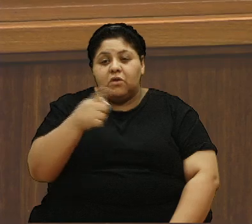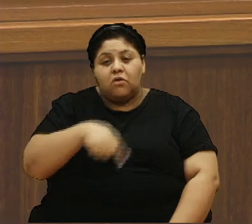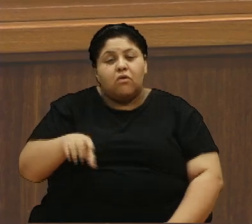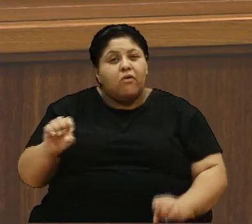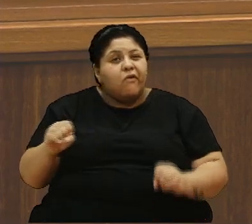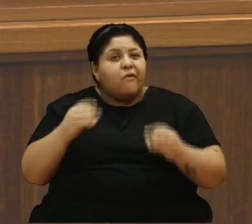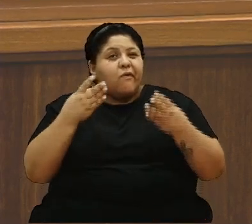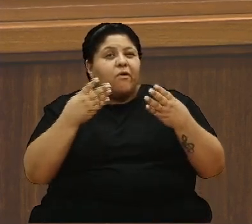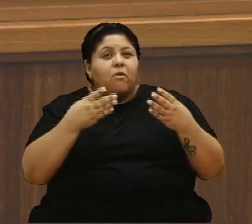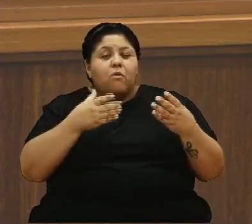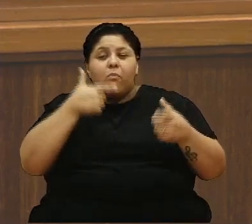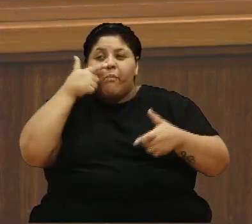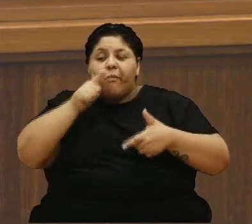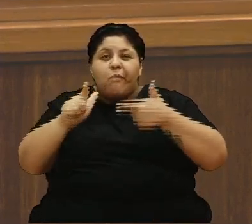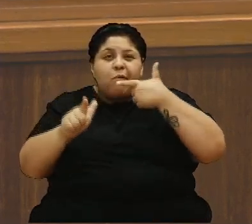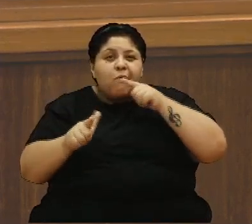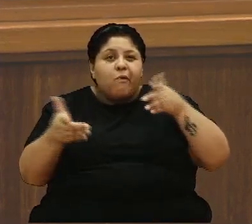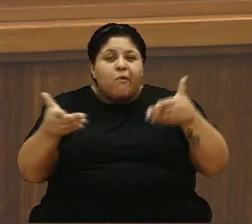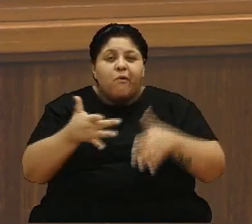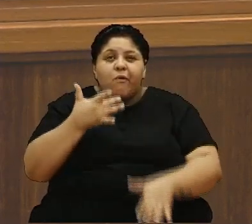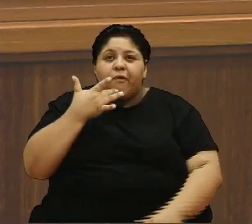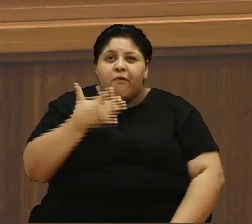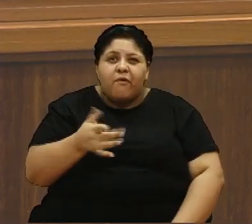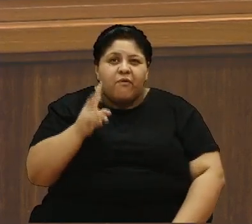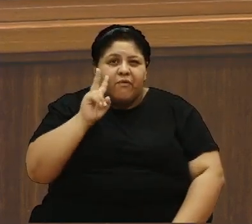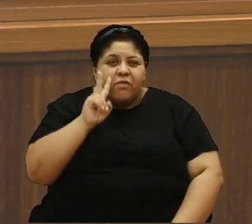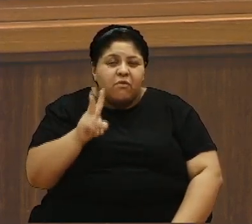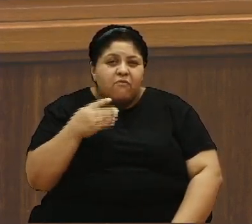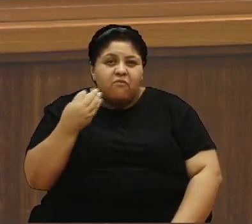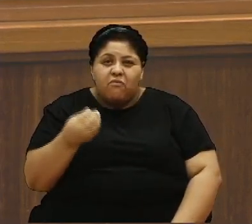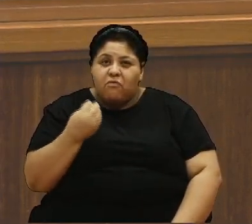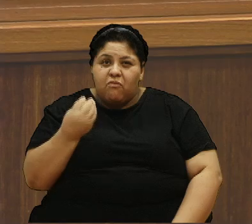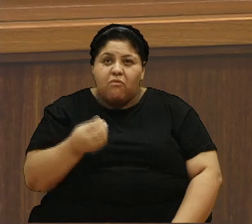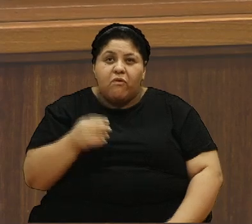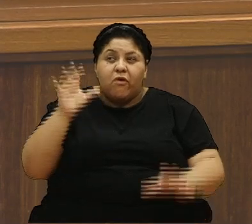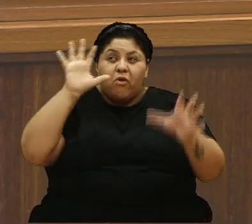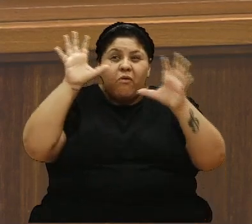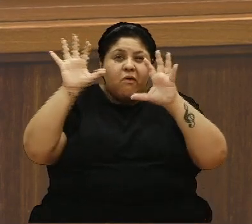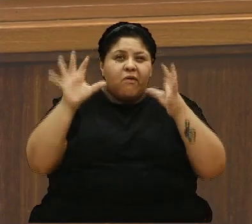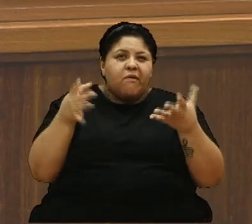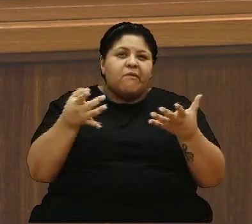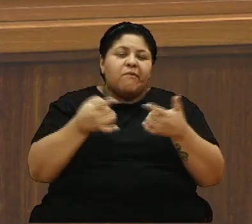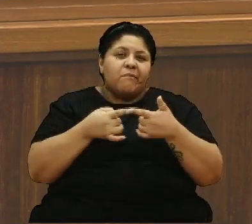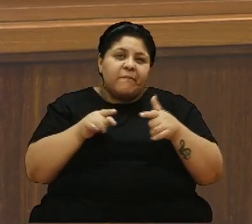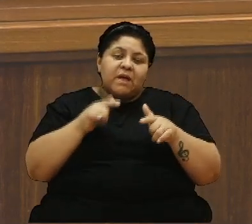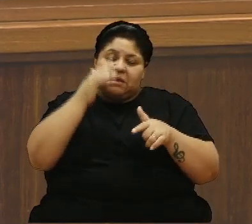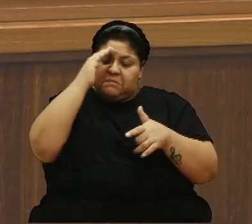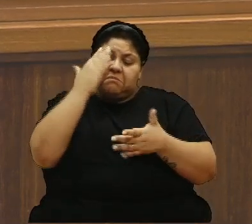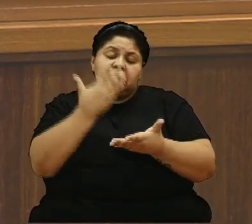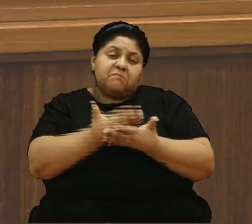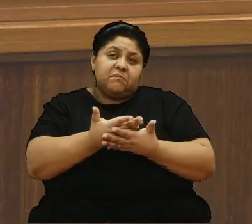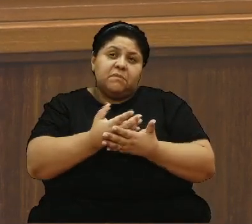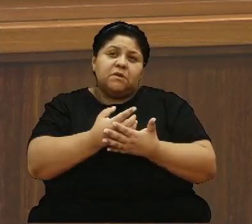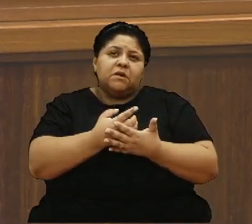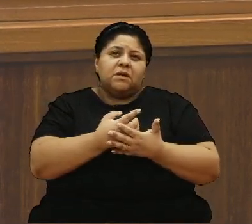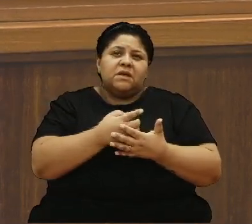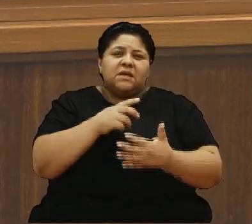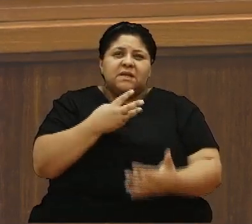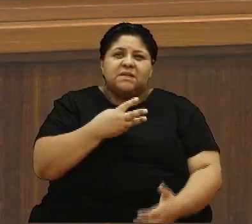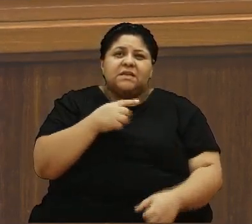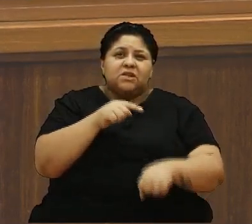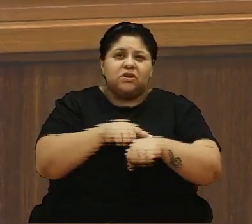comemorando tantas conquistas. Hoje à tarde, eu não vi mais como é que está o tempo, mas, em princípio, às 15